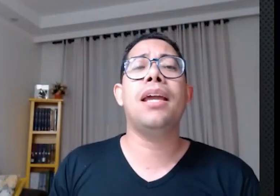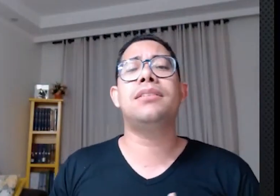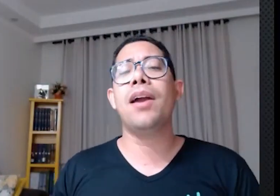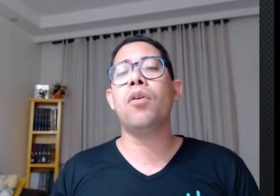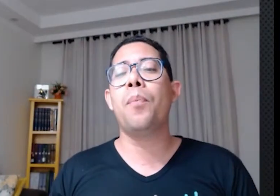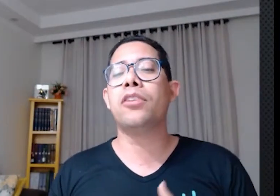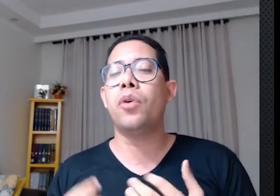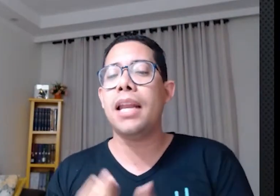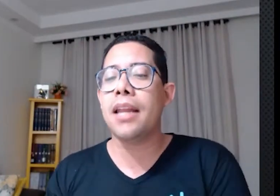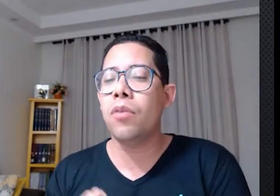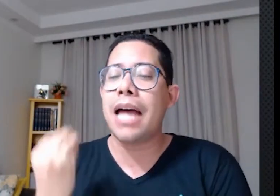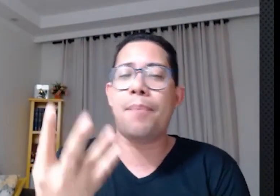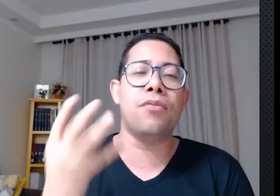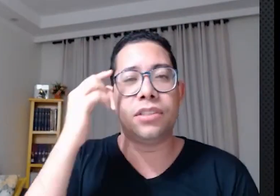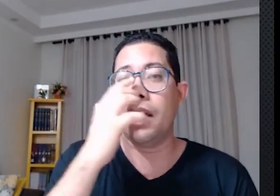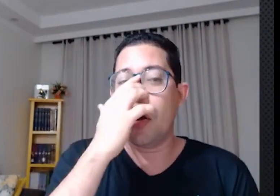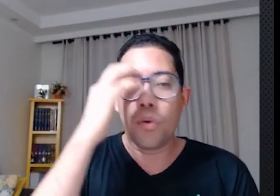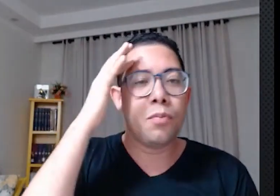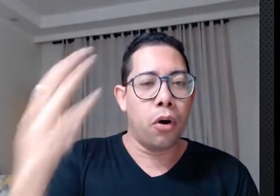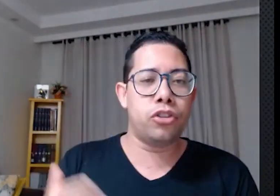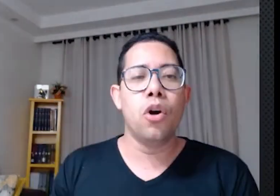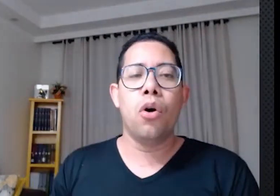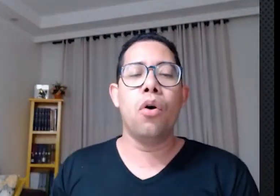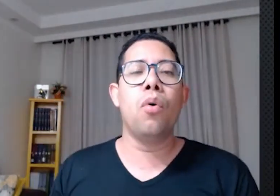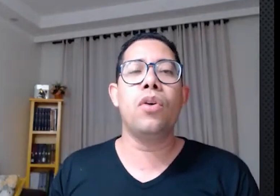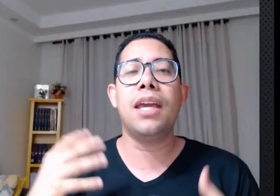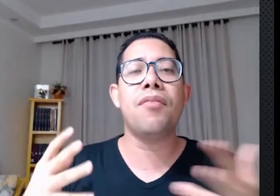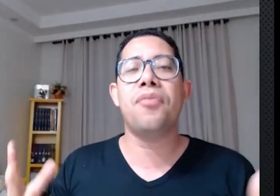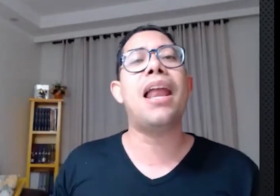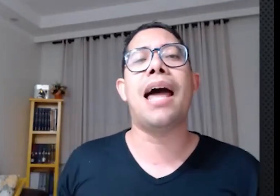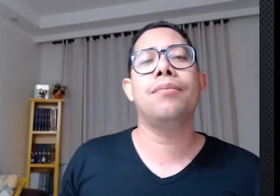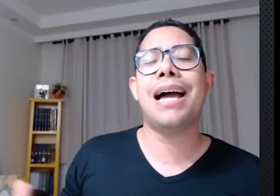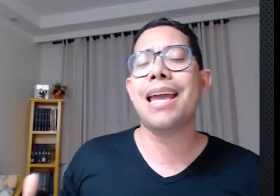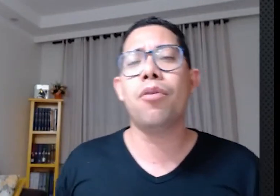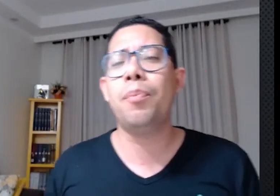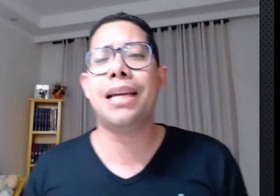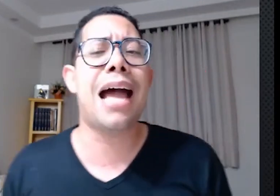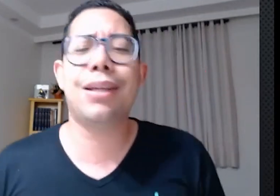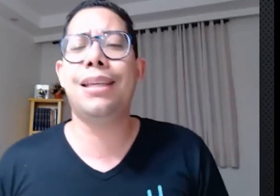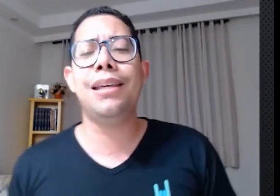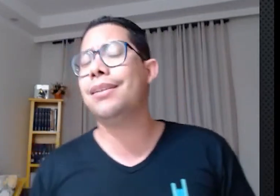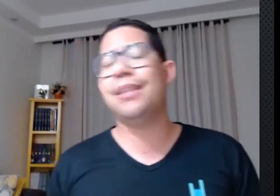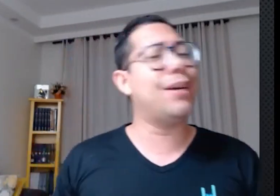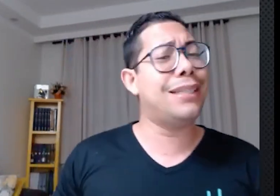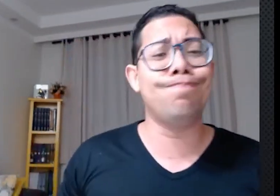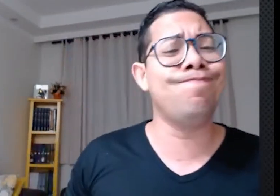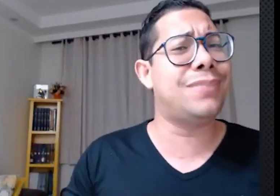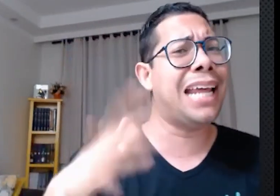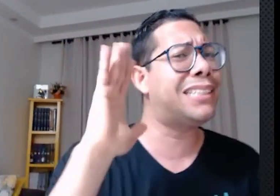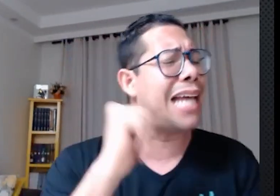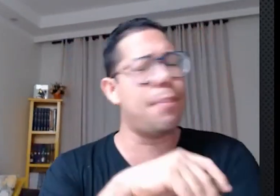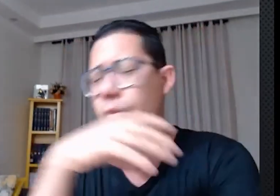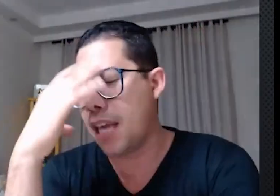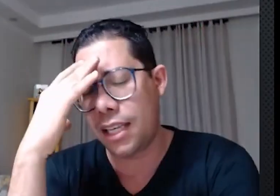Agora a questão é quando o pastor ele não dá para você o esboço ou o que ele vai falar. Ah, é complicado aqui, Gesiel, aqui.